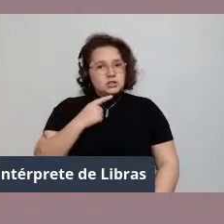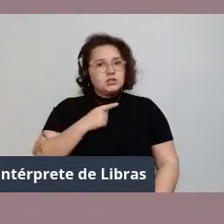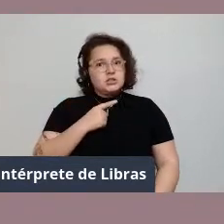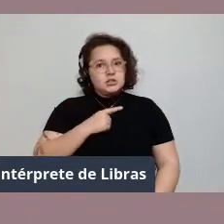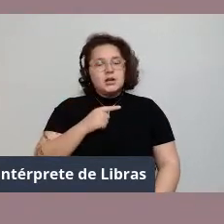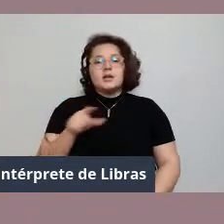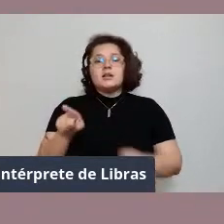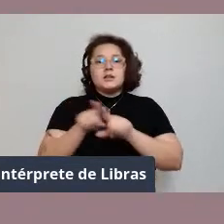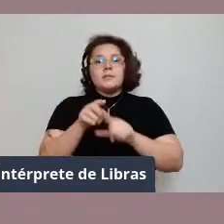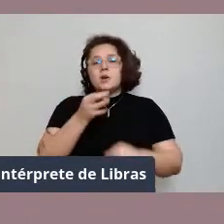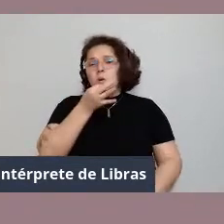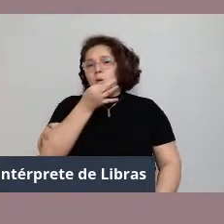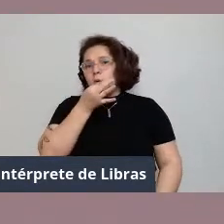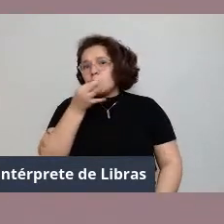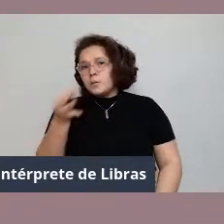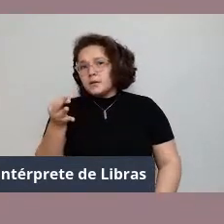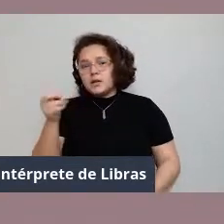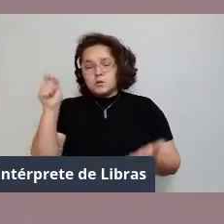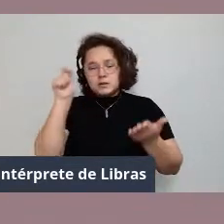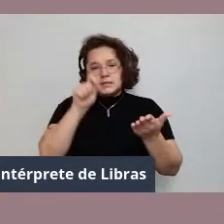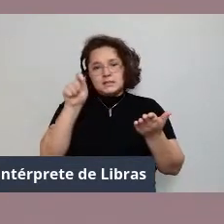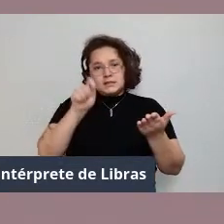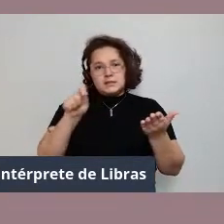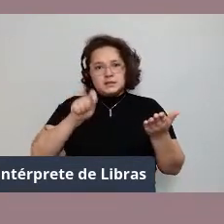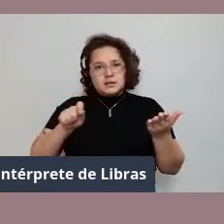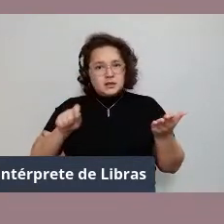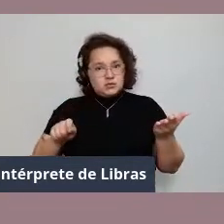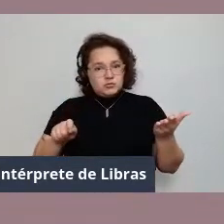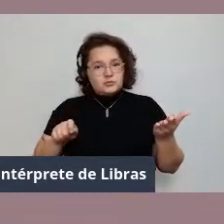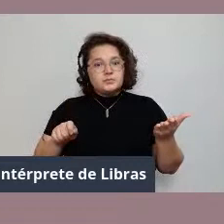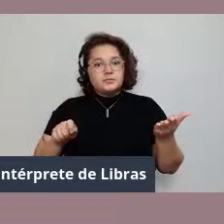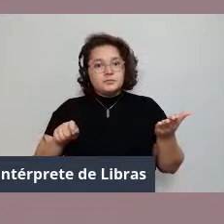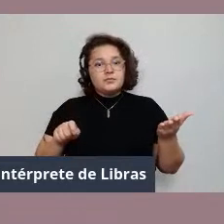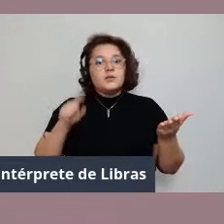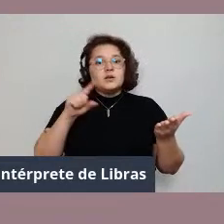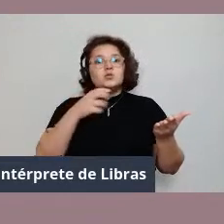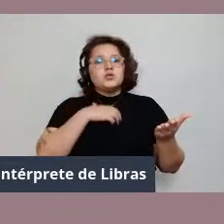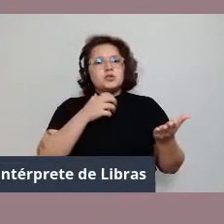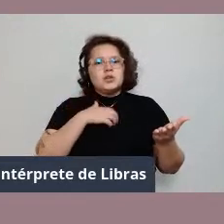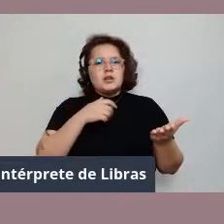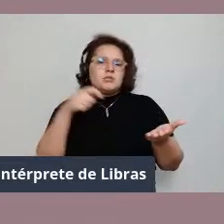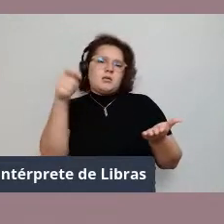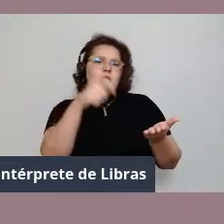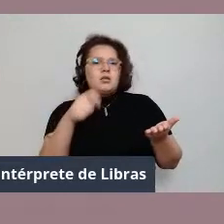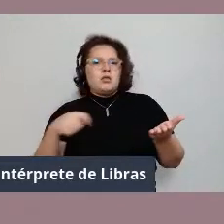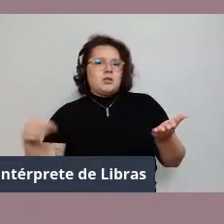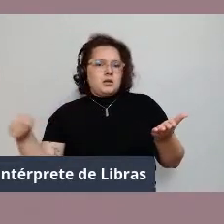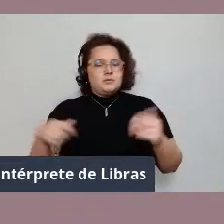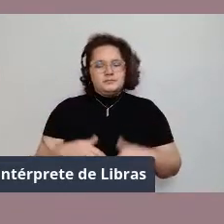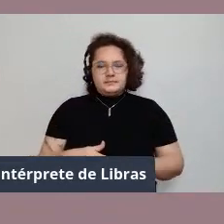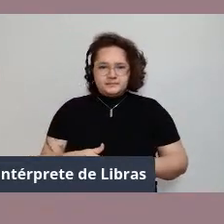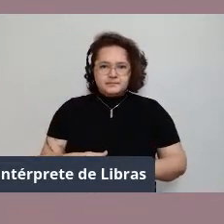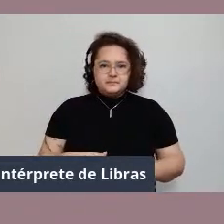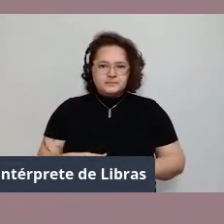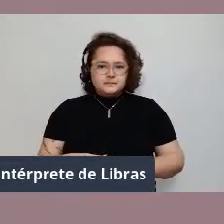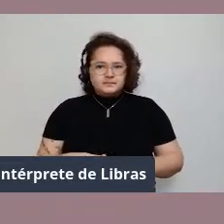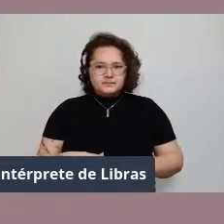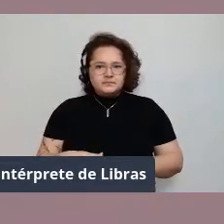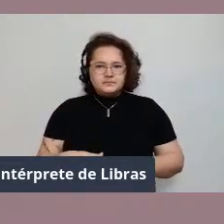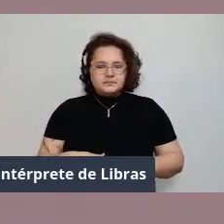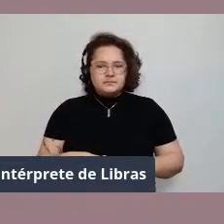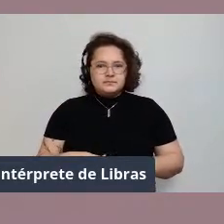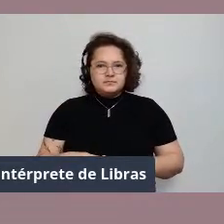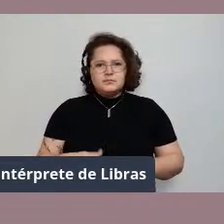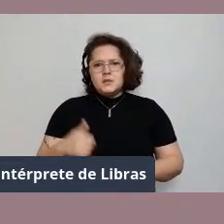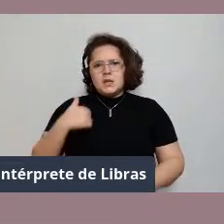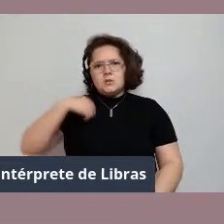breves comentários escritos nas margens, numa caligrafia esparramada e espaçosa. Mesmo sem